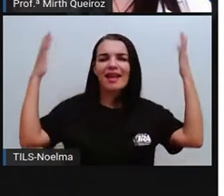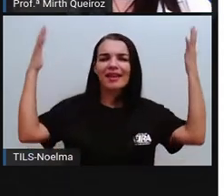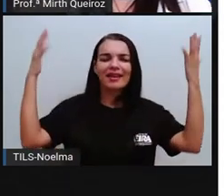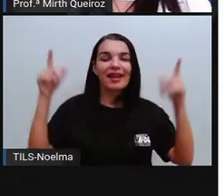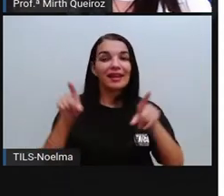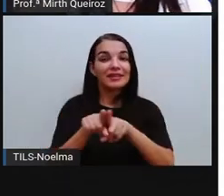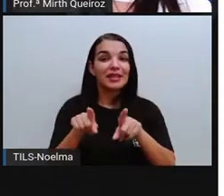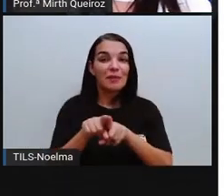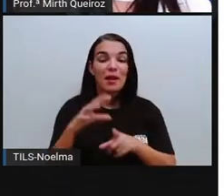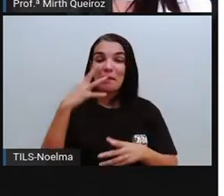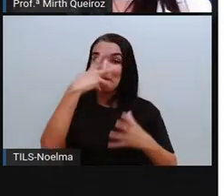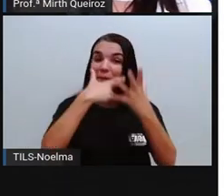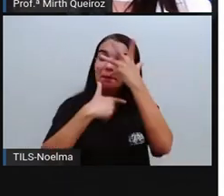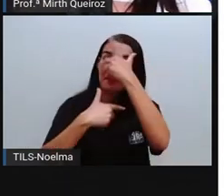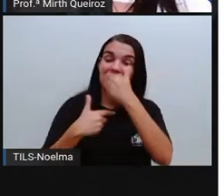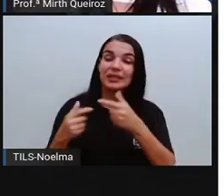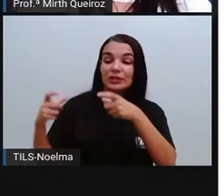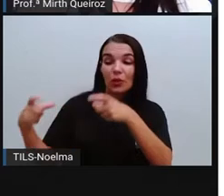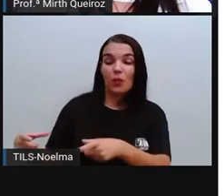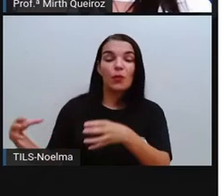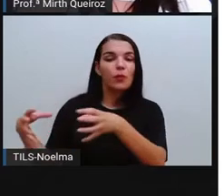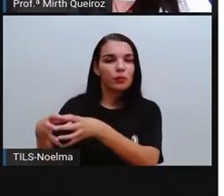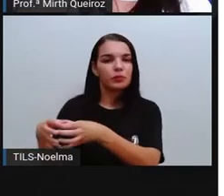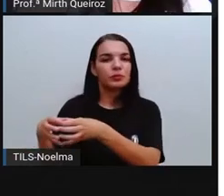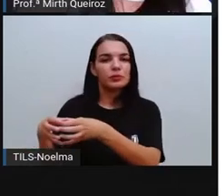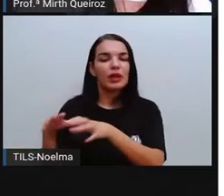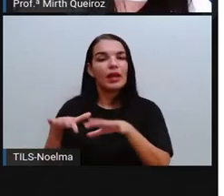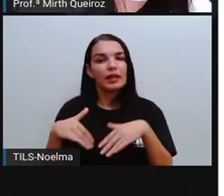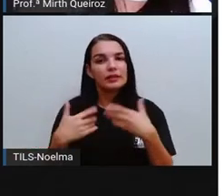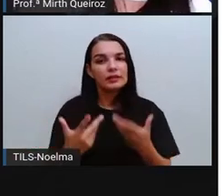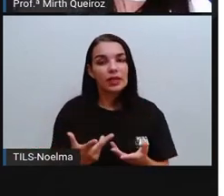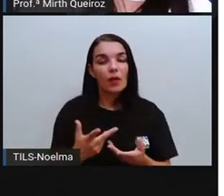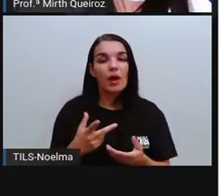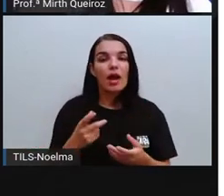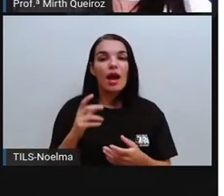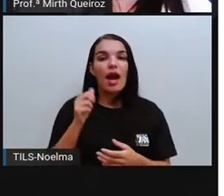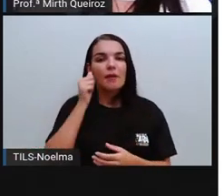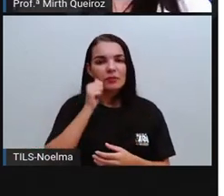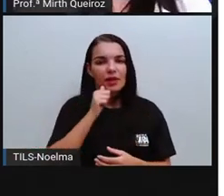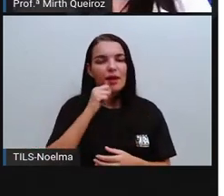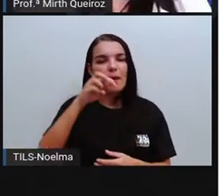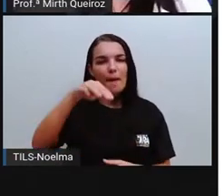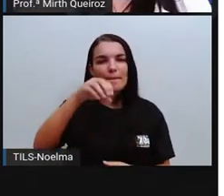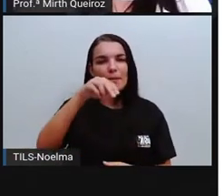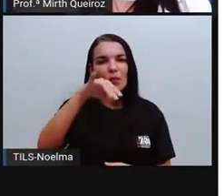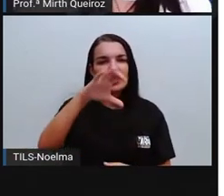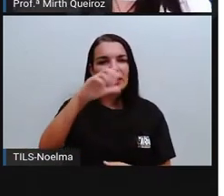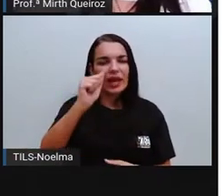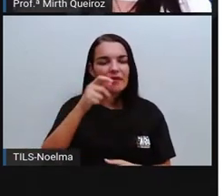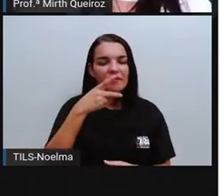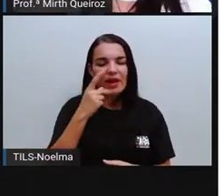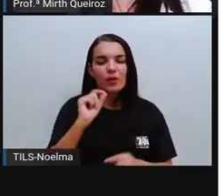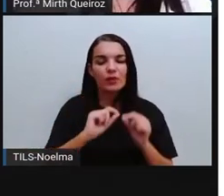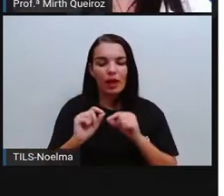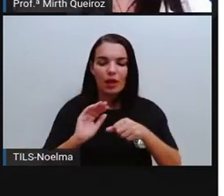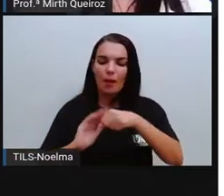ela levou beleza àquela comunidade. E como a própria artista diz, uma